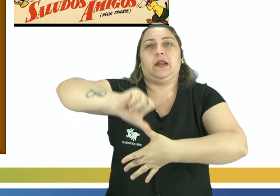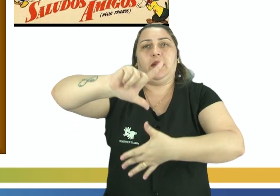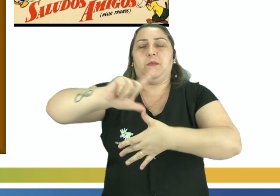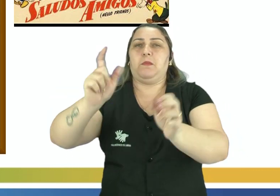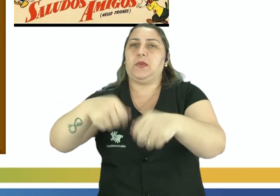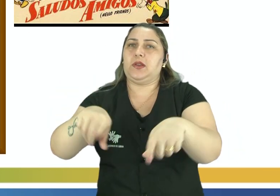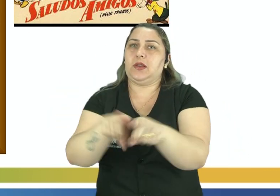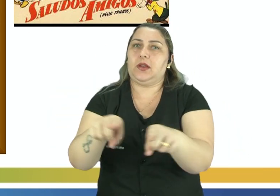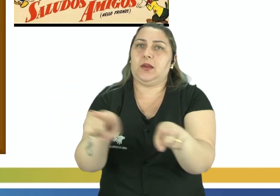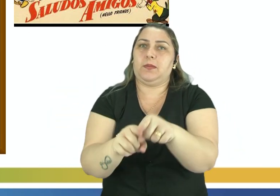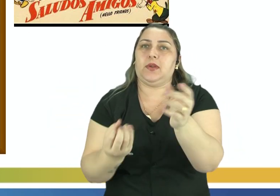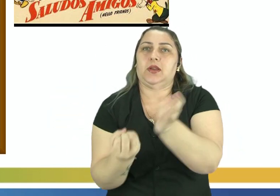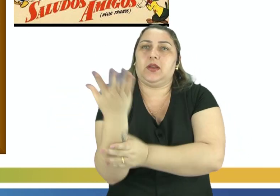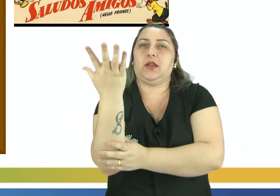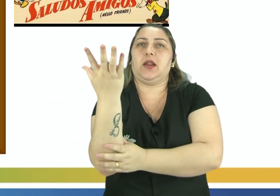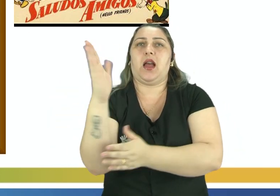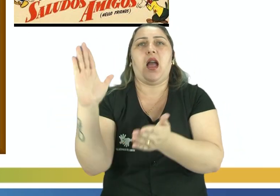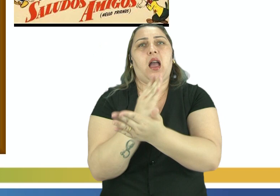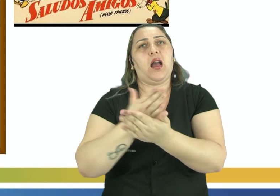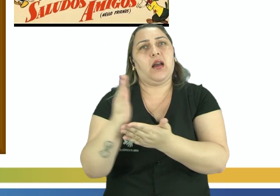pudesse também criar algumas